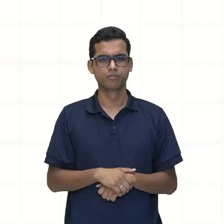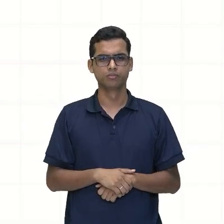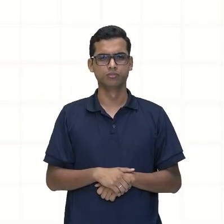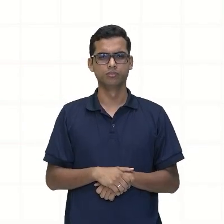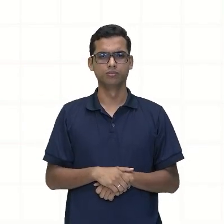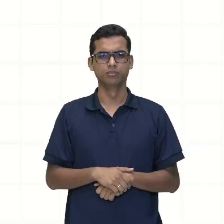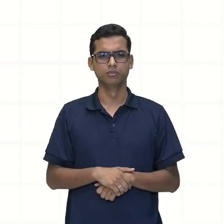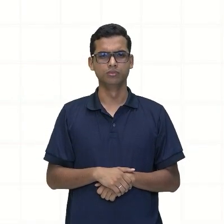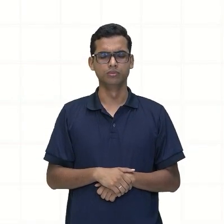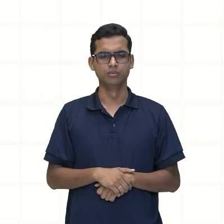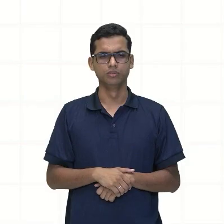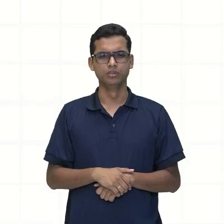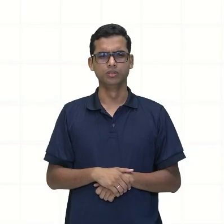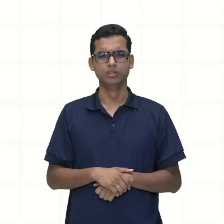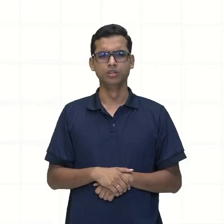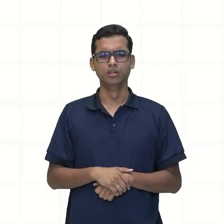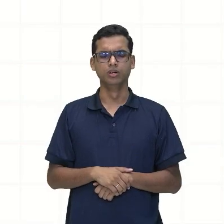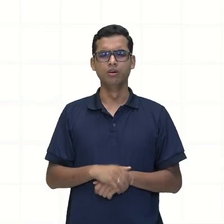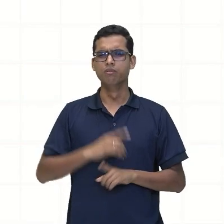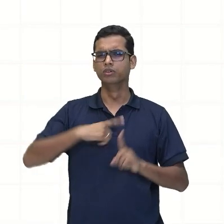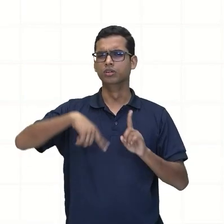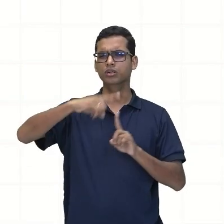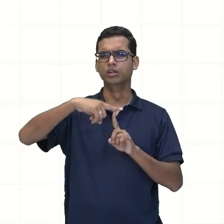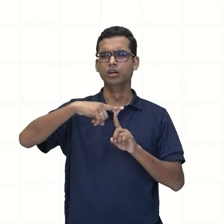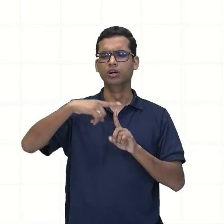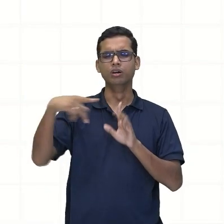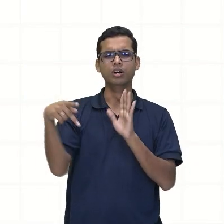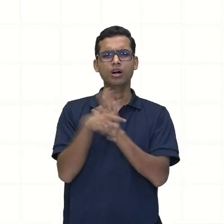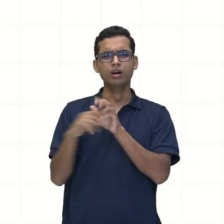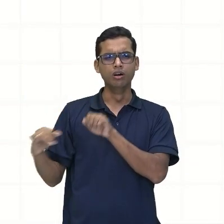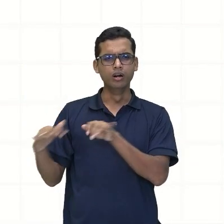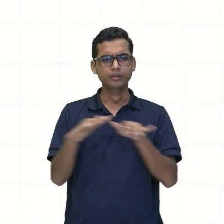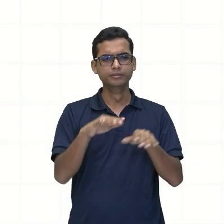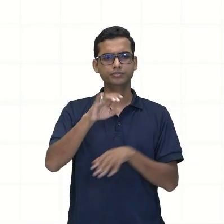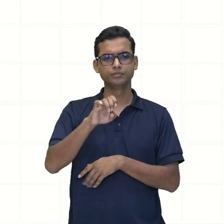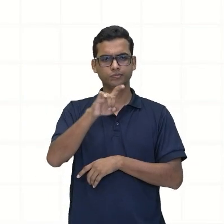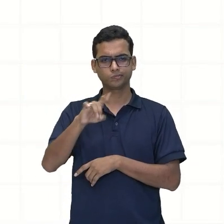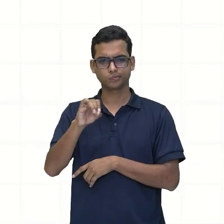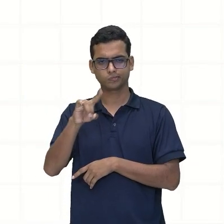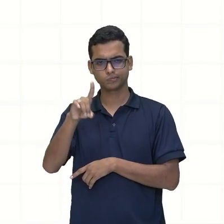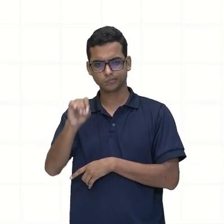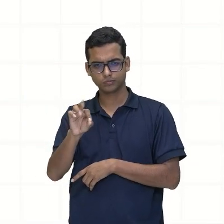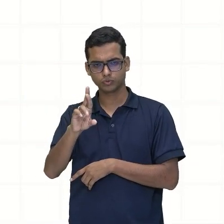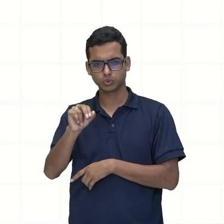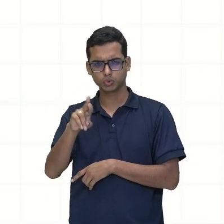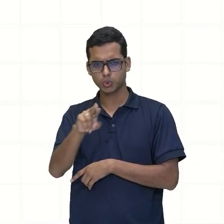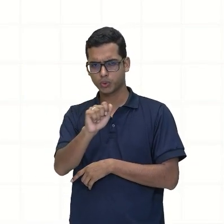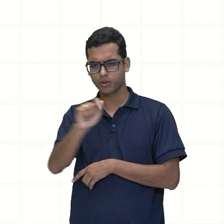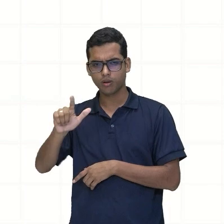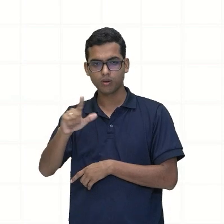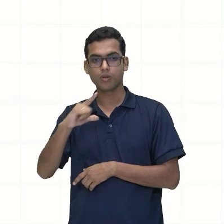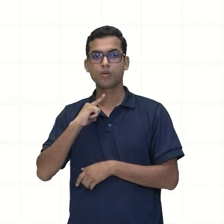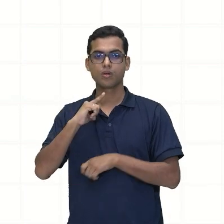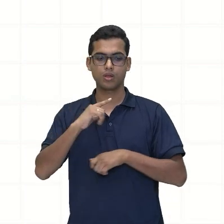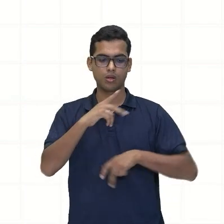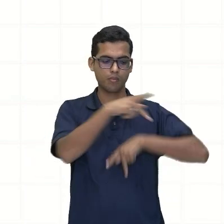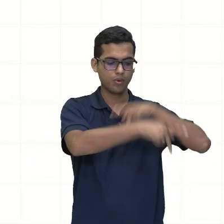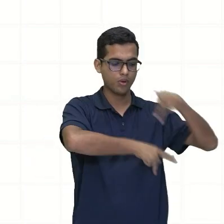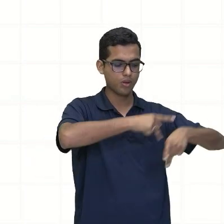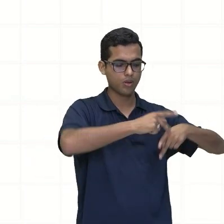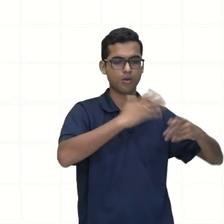de migrações, né? O êxodo rural ou a migração campo-cidade, né, que ocorreu aí ao longo